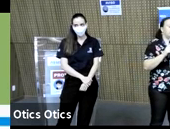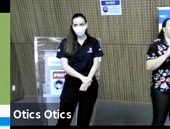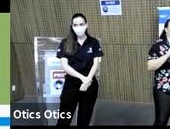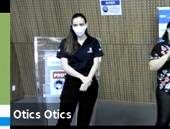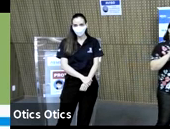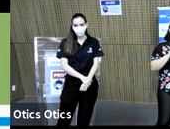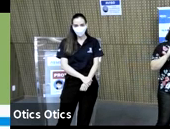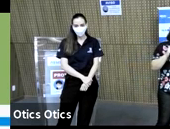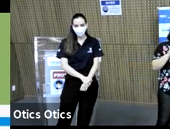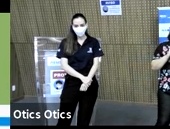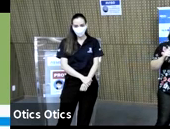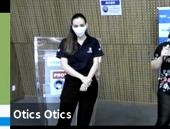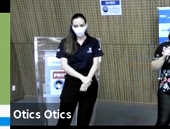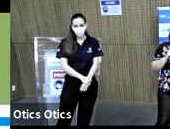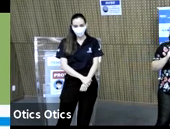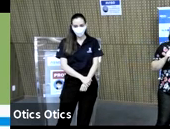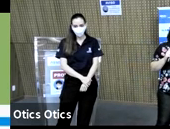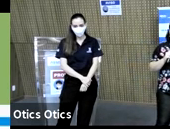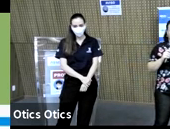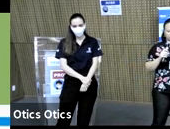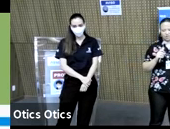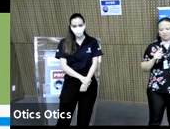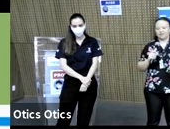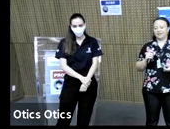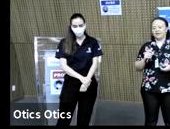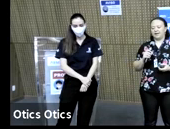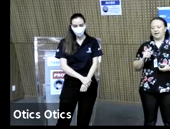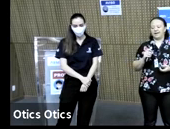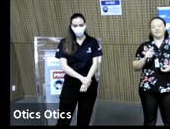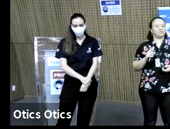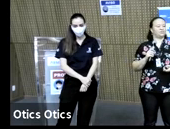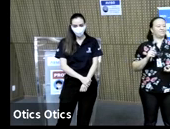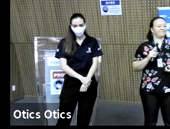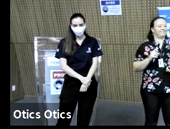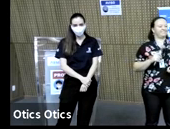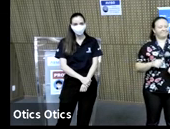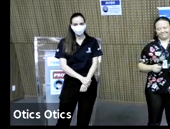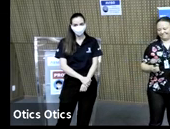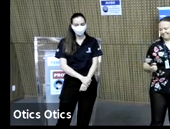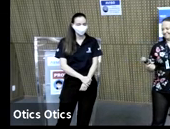temos redes sociais, utilizamos a da Secretaria de Saúde. É isso.